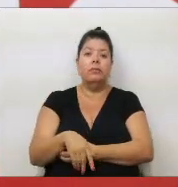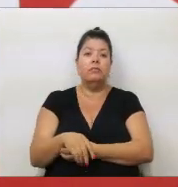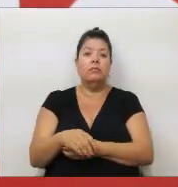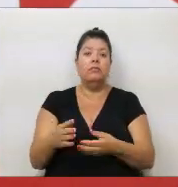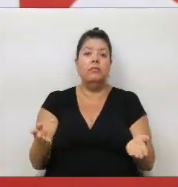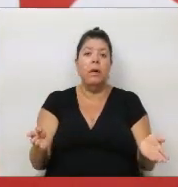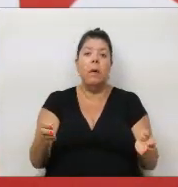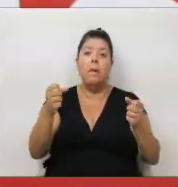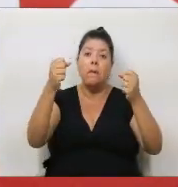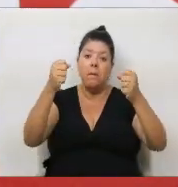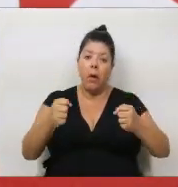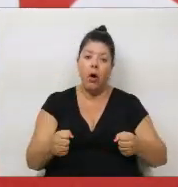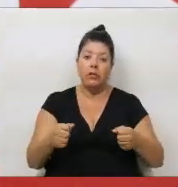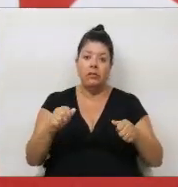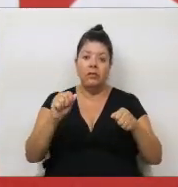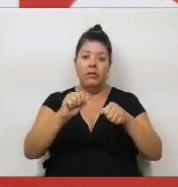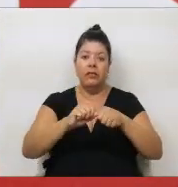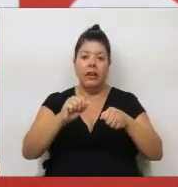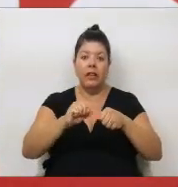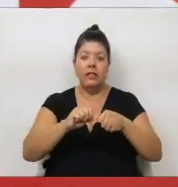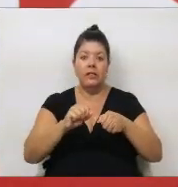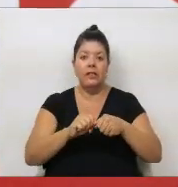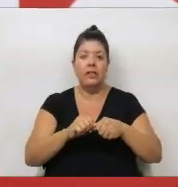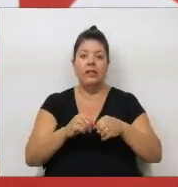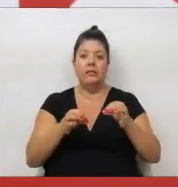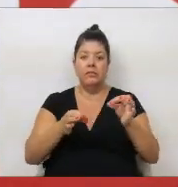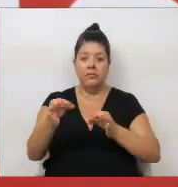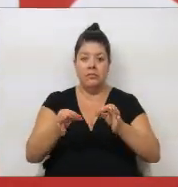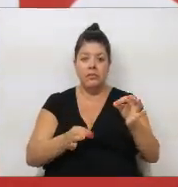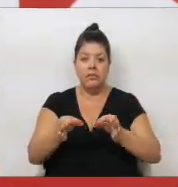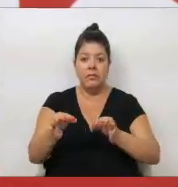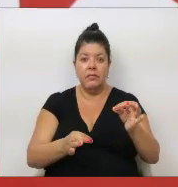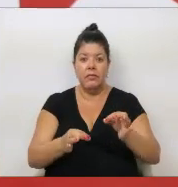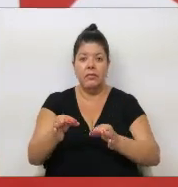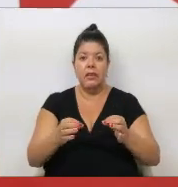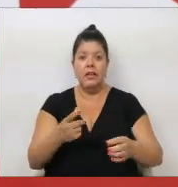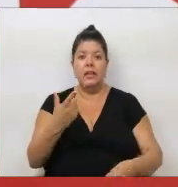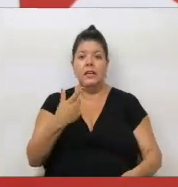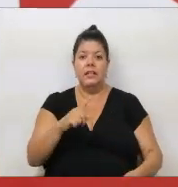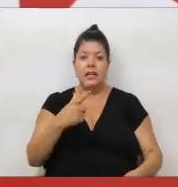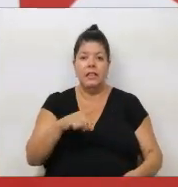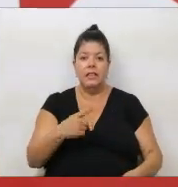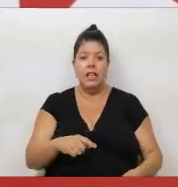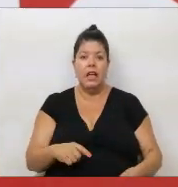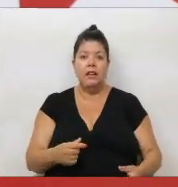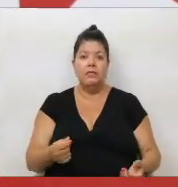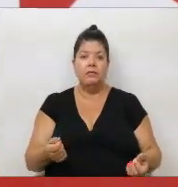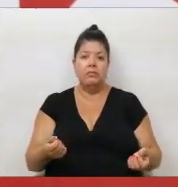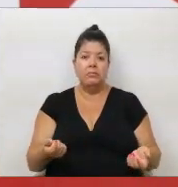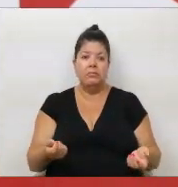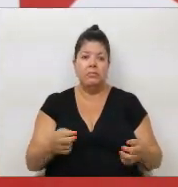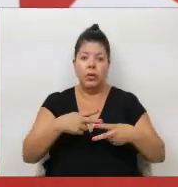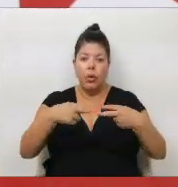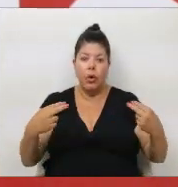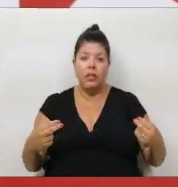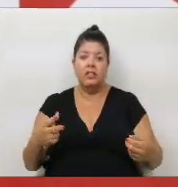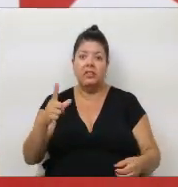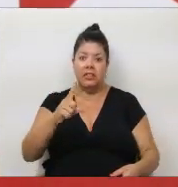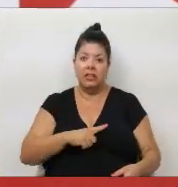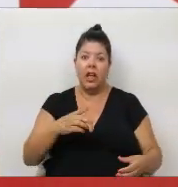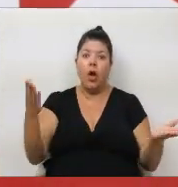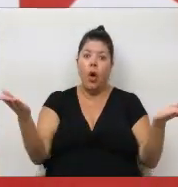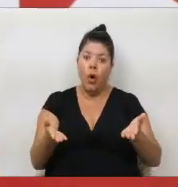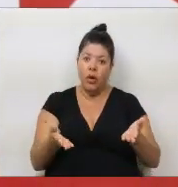pousadas, possa exercer a sua plena função sem haver os desmandos que estão havendo. Então,